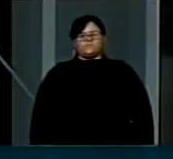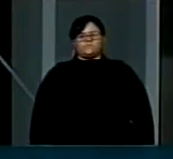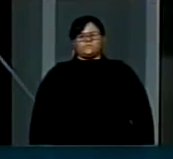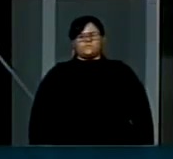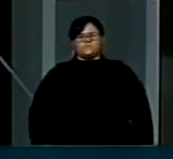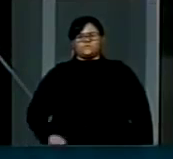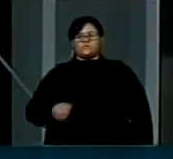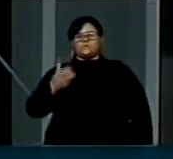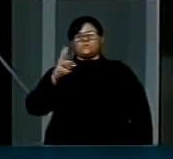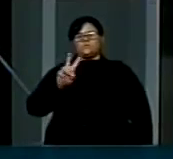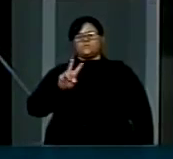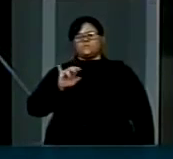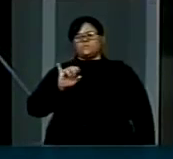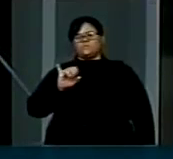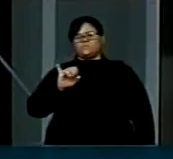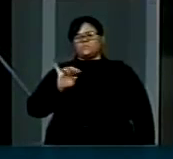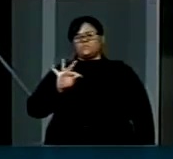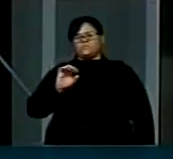Quantos Vitor